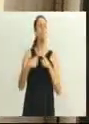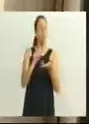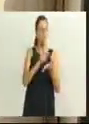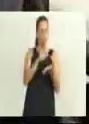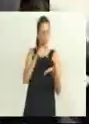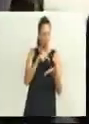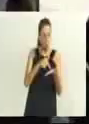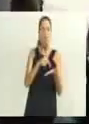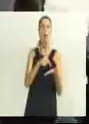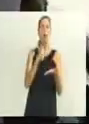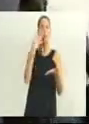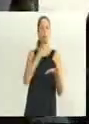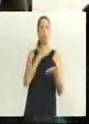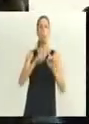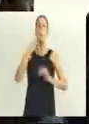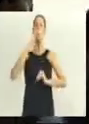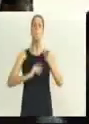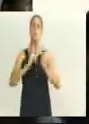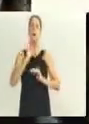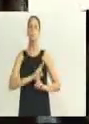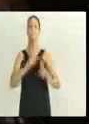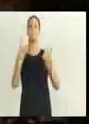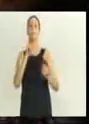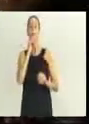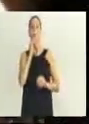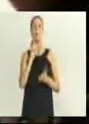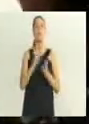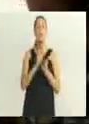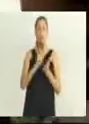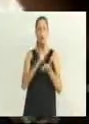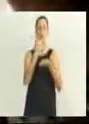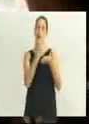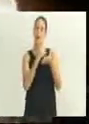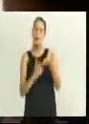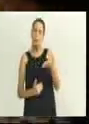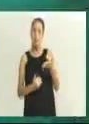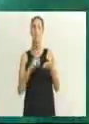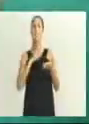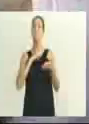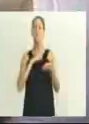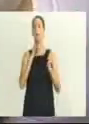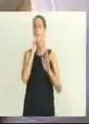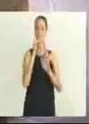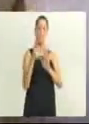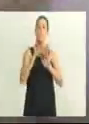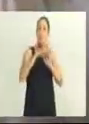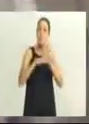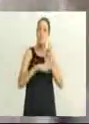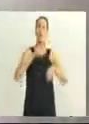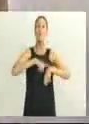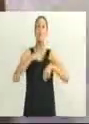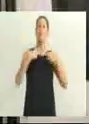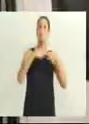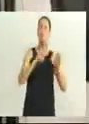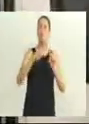na prática tem outra. No papel tem um horário e na prática o horário não se cumpre. No papel tem um número de linhas e na prática isso não